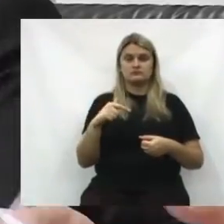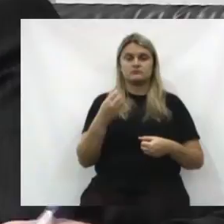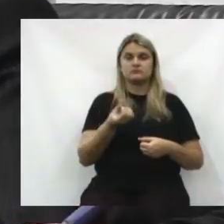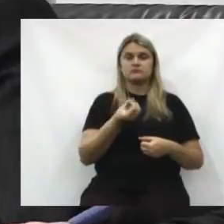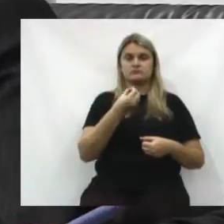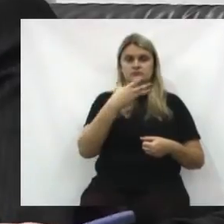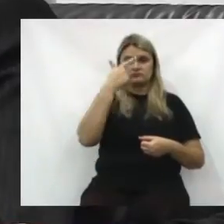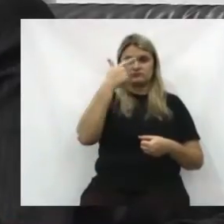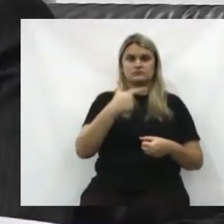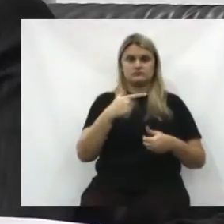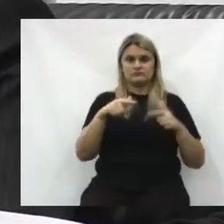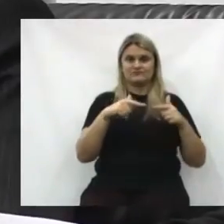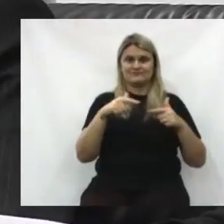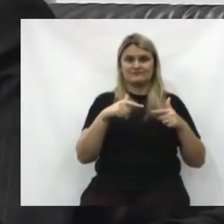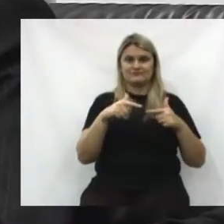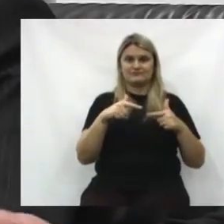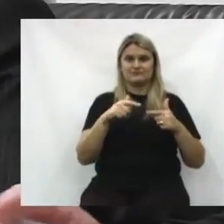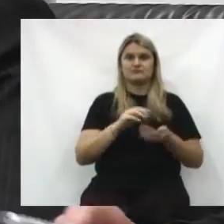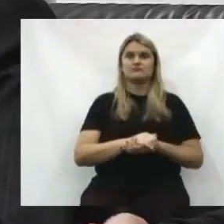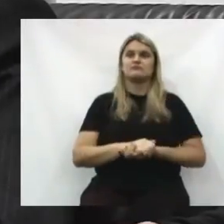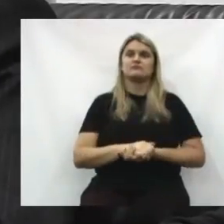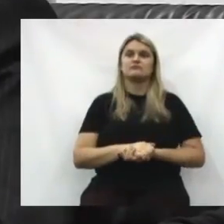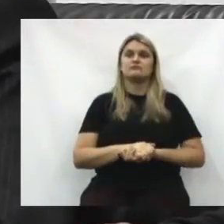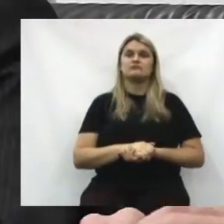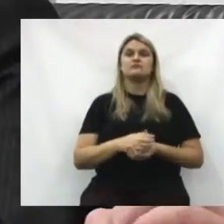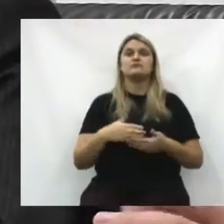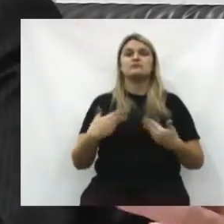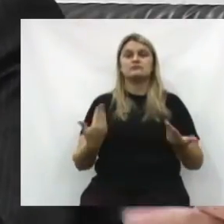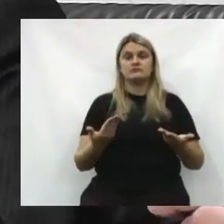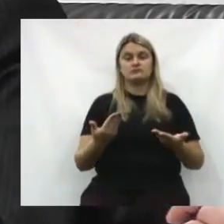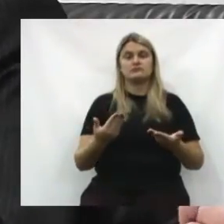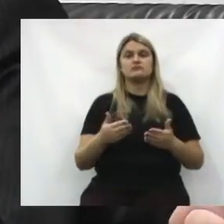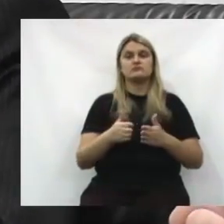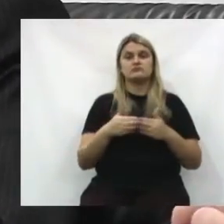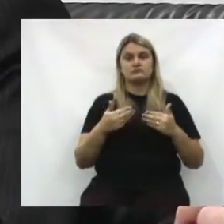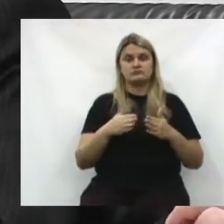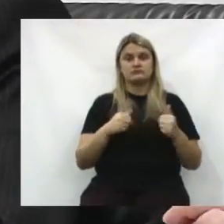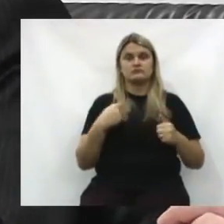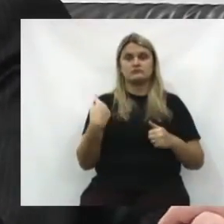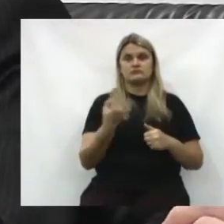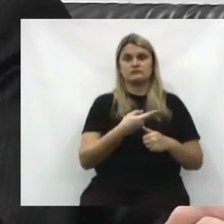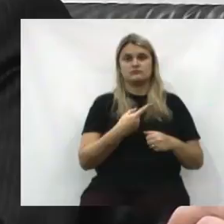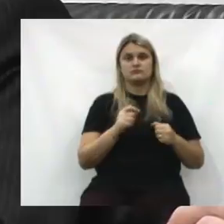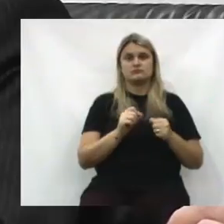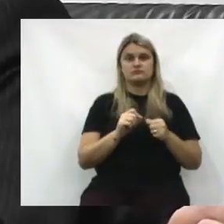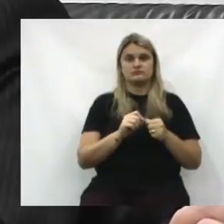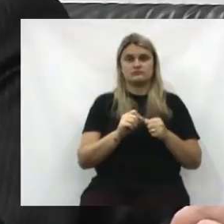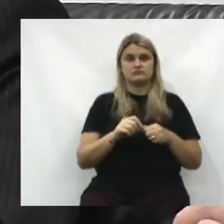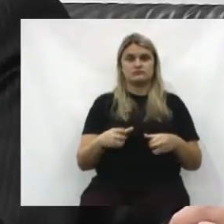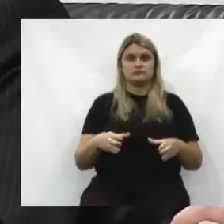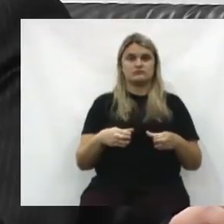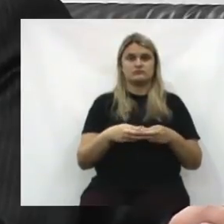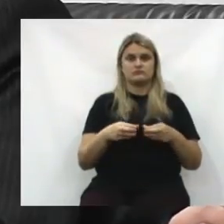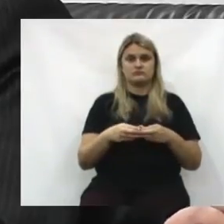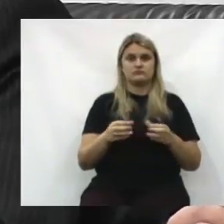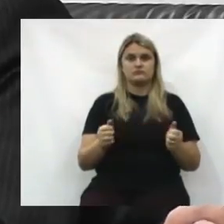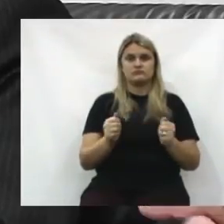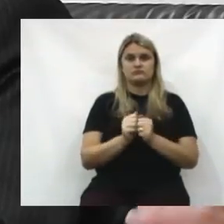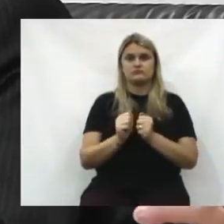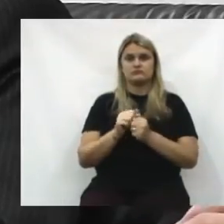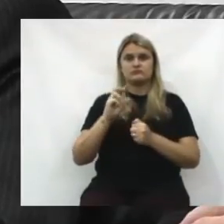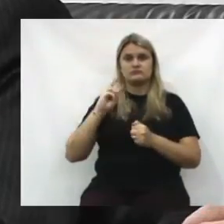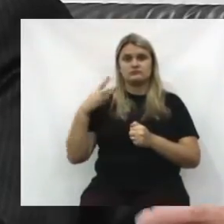não está em boas condições. E nesses requerimentos que nós estamos